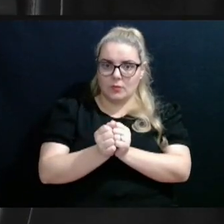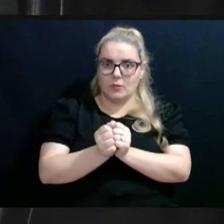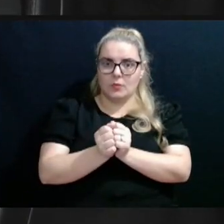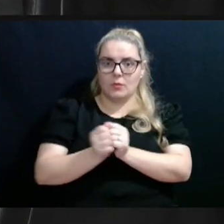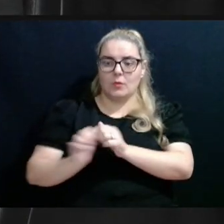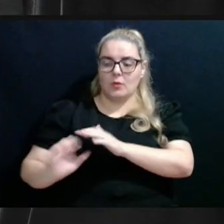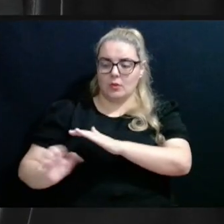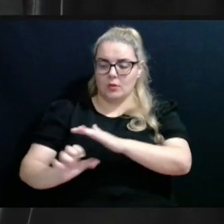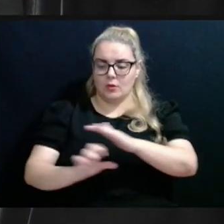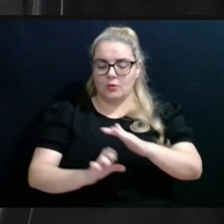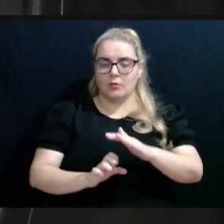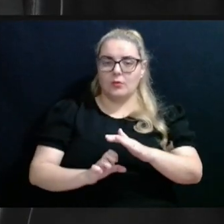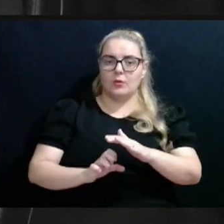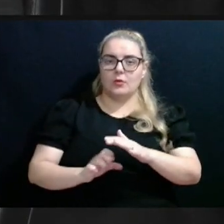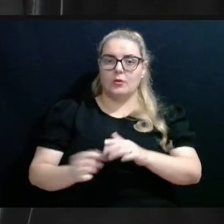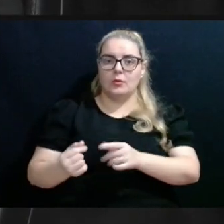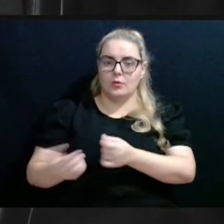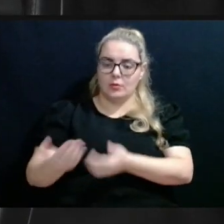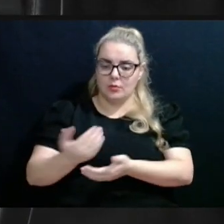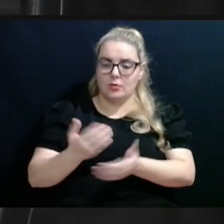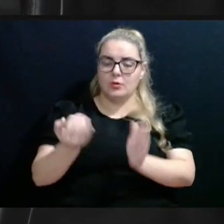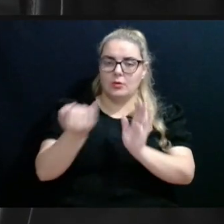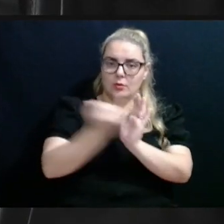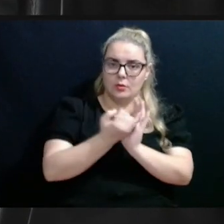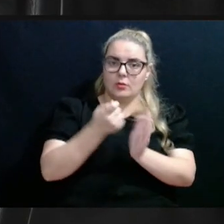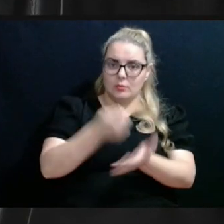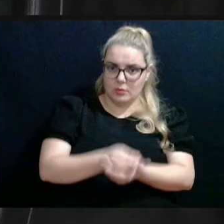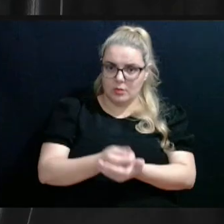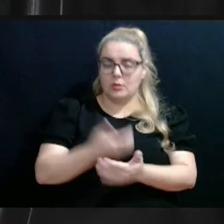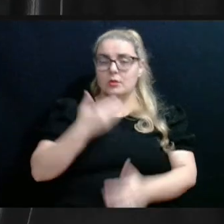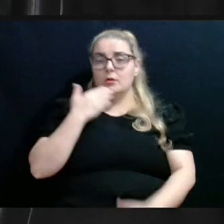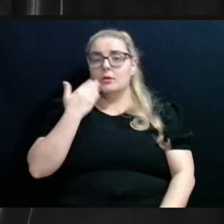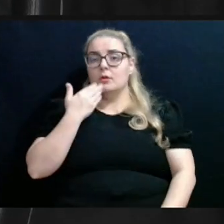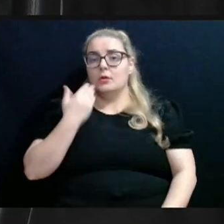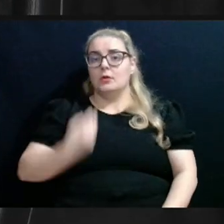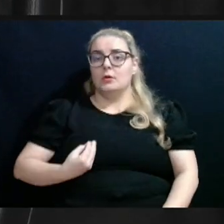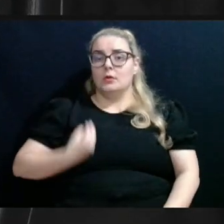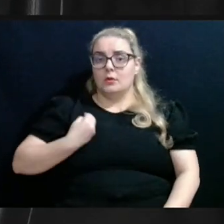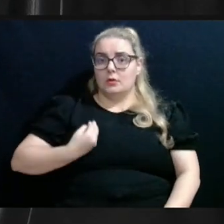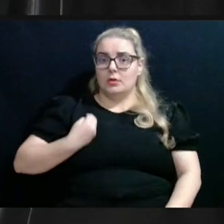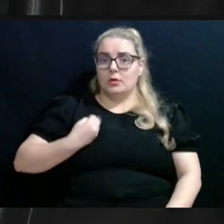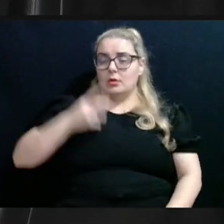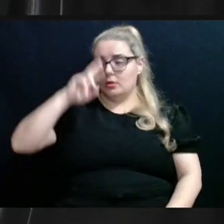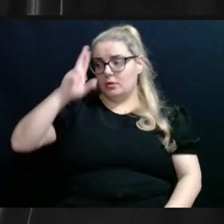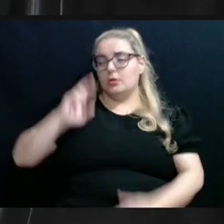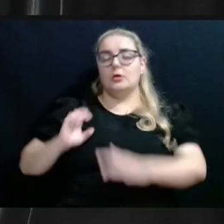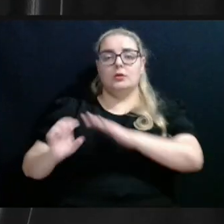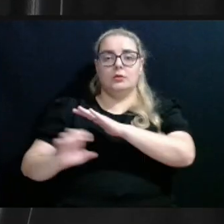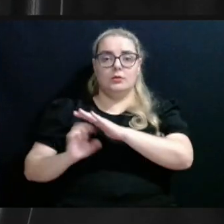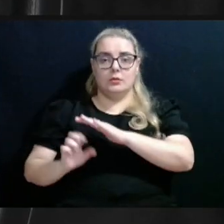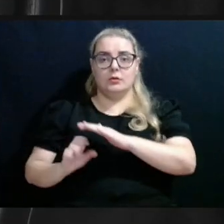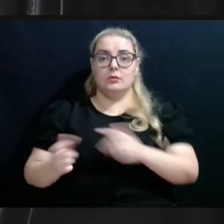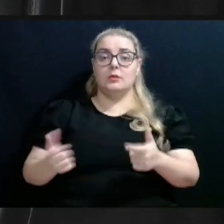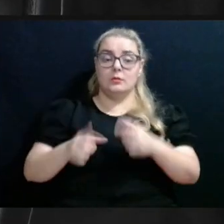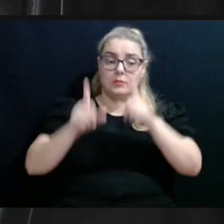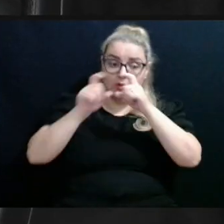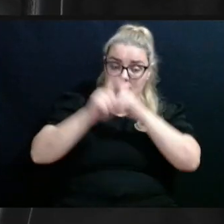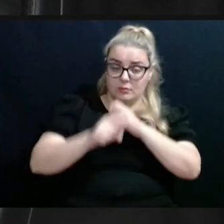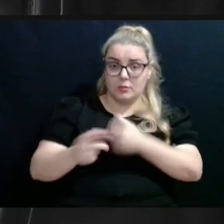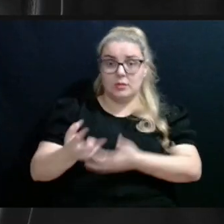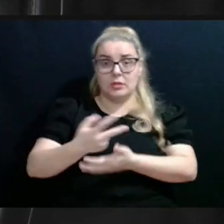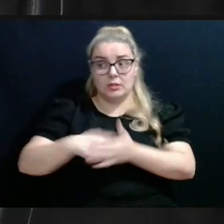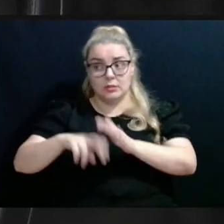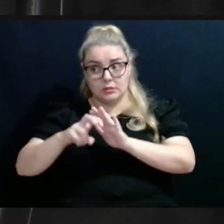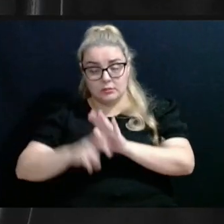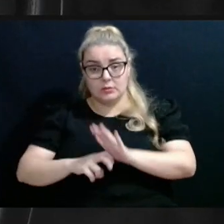está sendo arrecadado aquele imposto. Vai facilitar a vida do empresário, que vai ser menos complicado a tributação, e vai